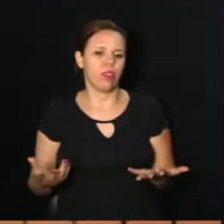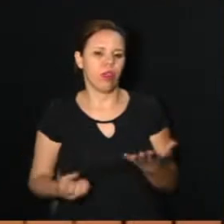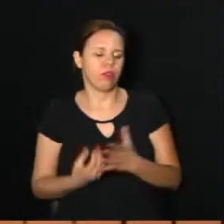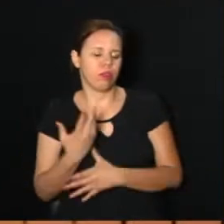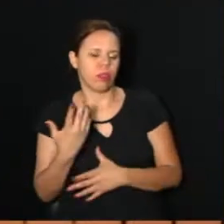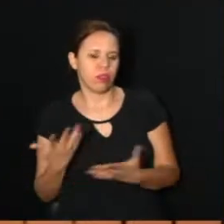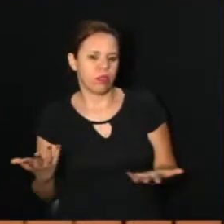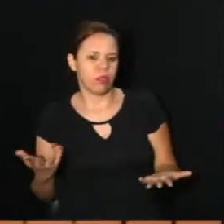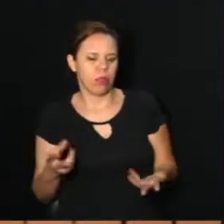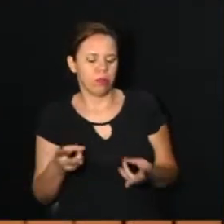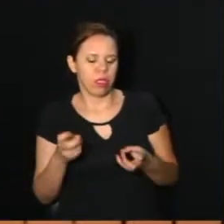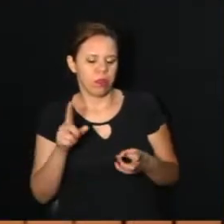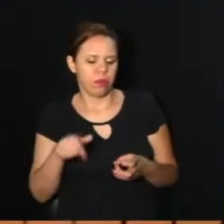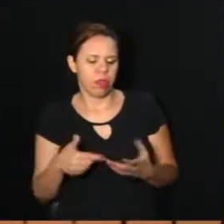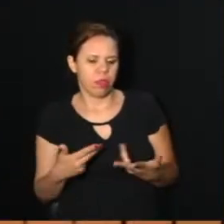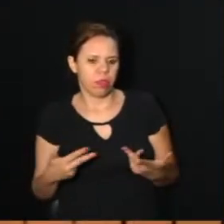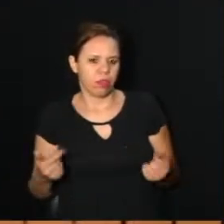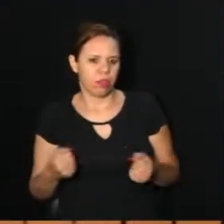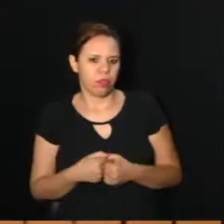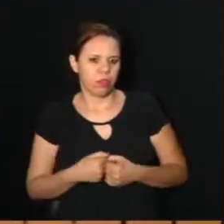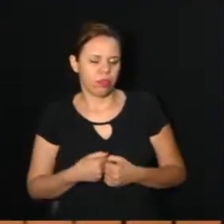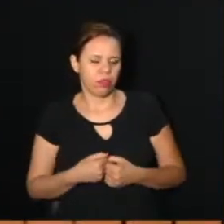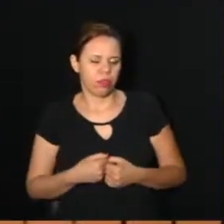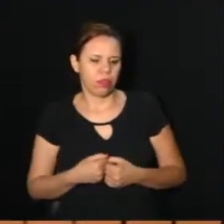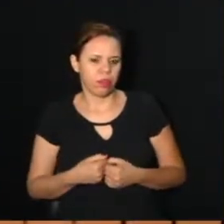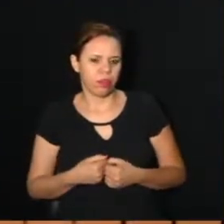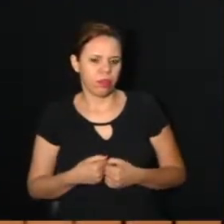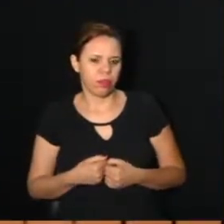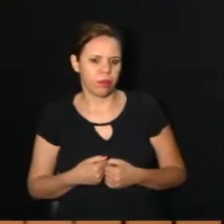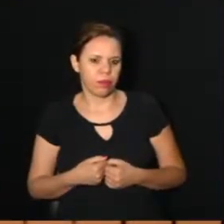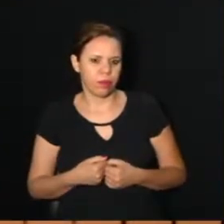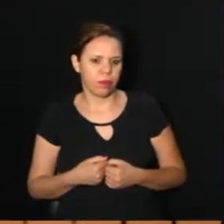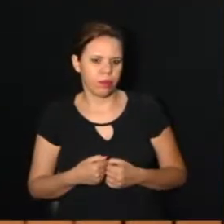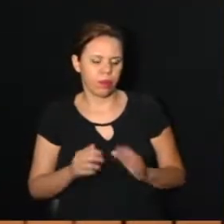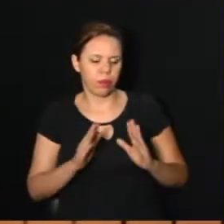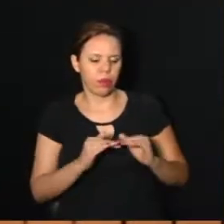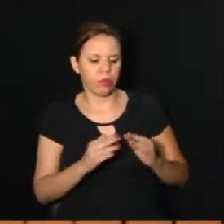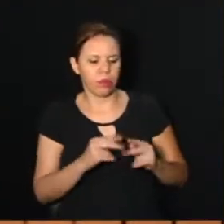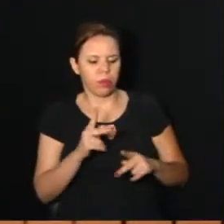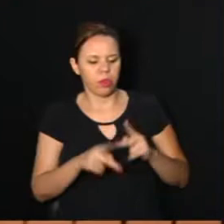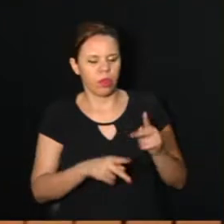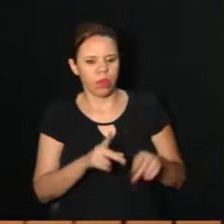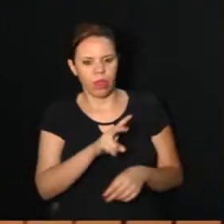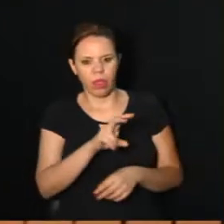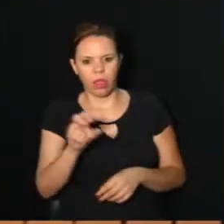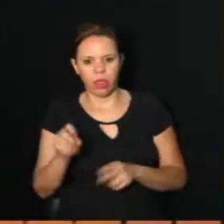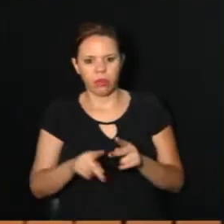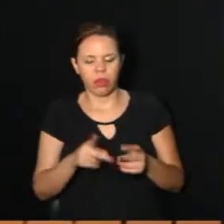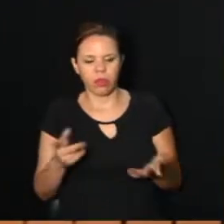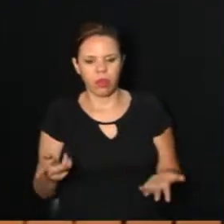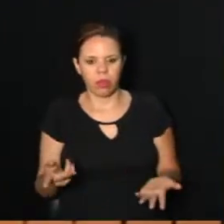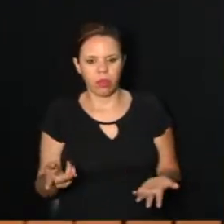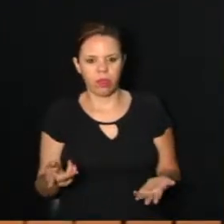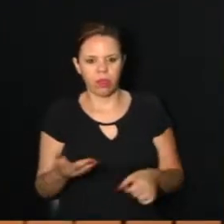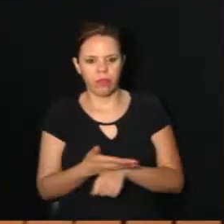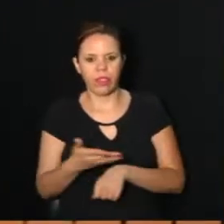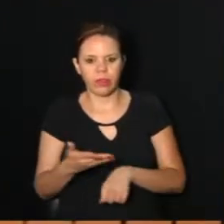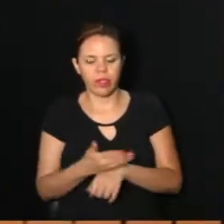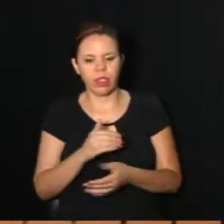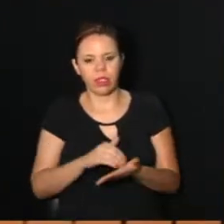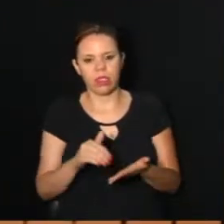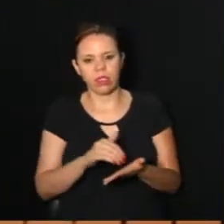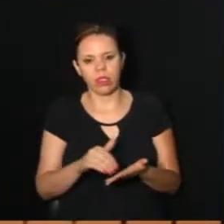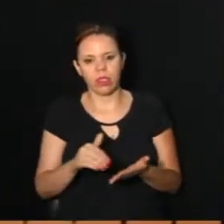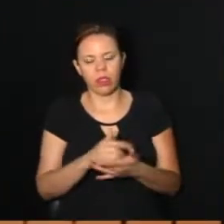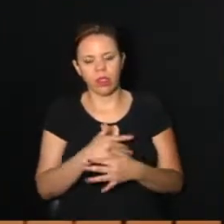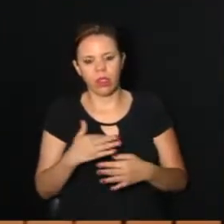ou vamos dizer, se envolver com a solicitação de você ter 500 pessoas visitando a Secretaria de Urbanismo